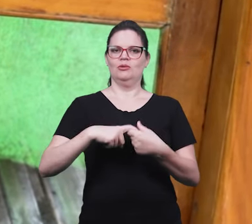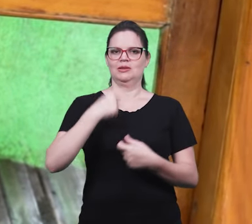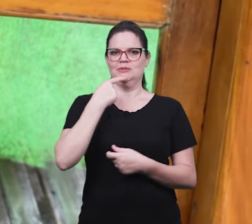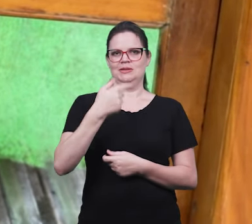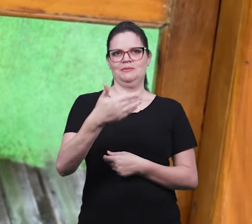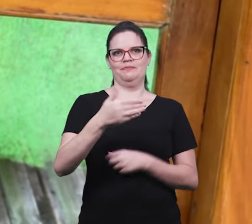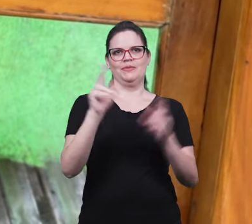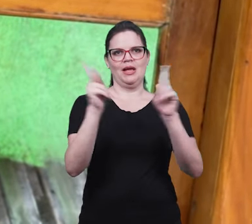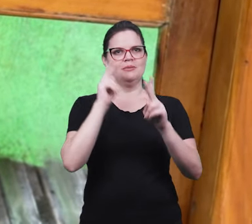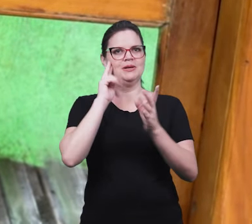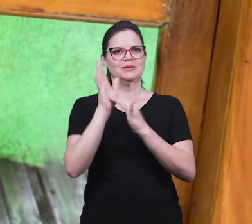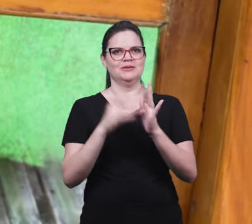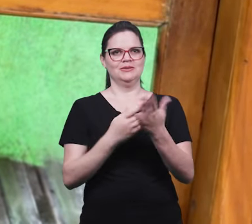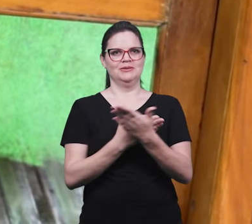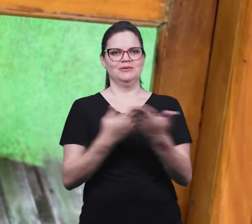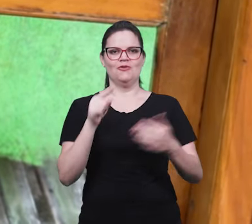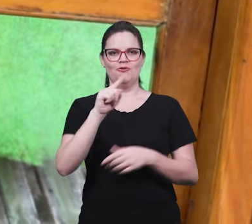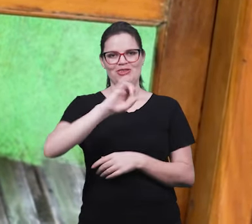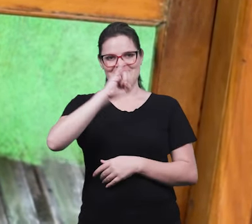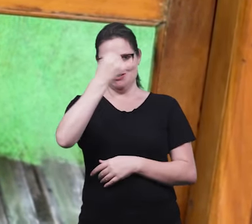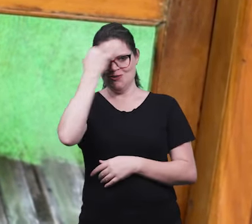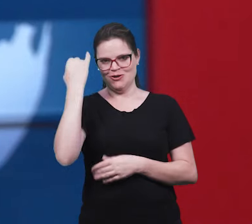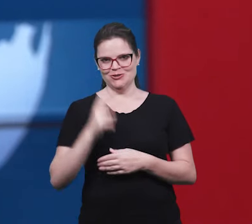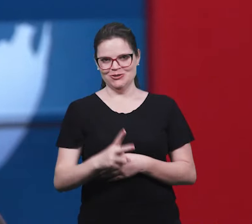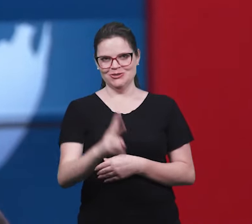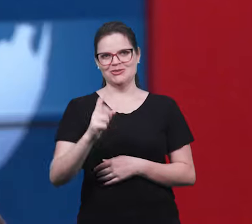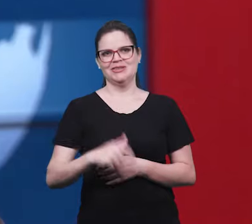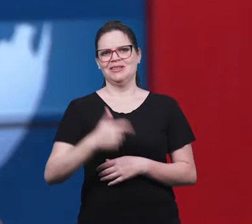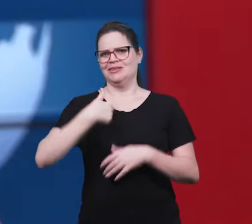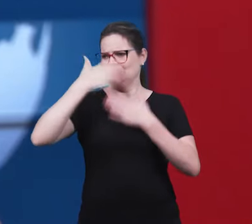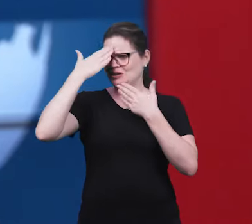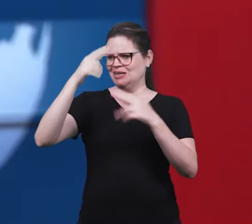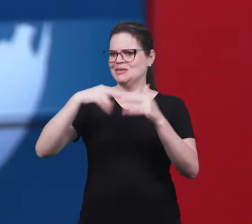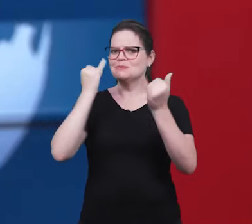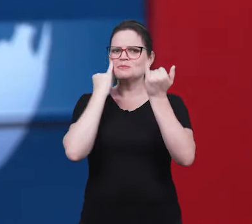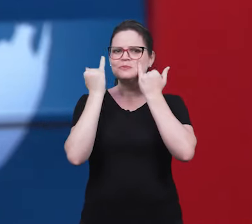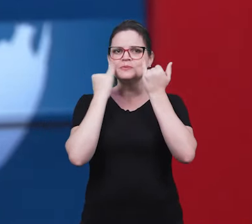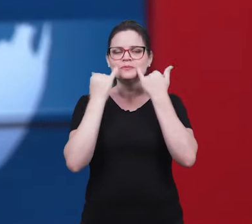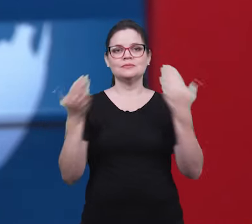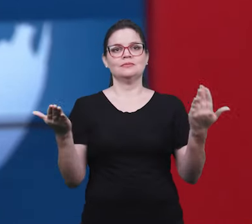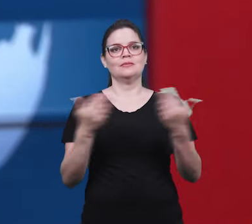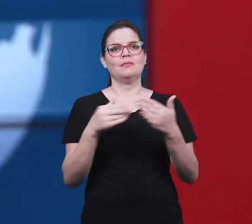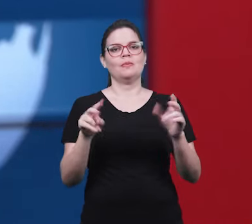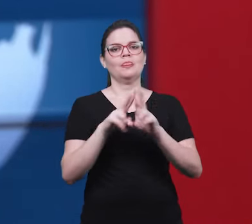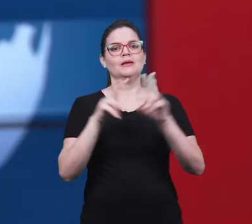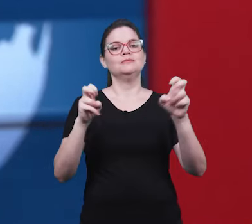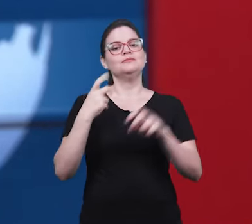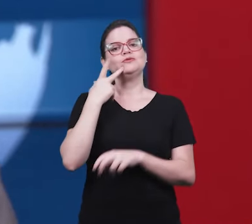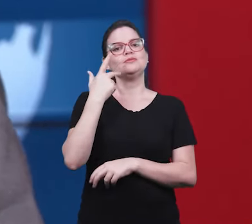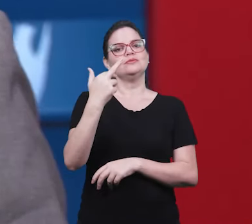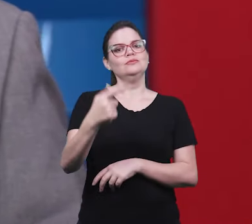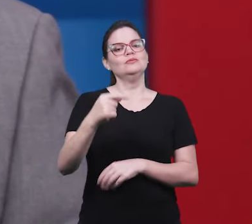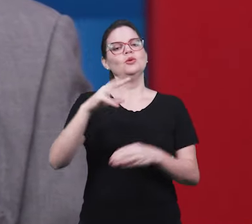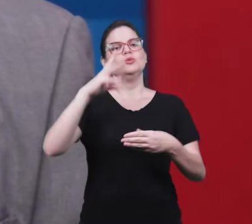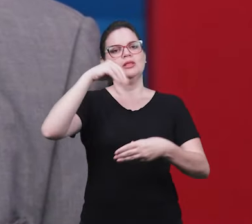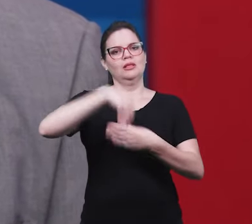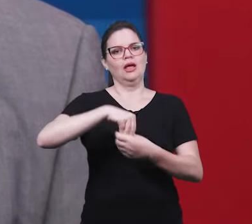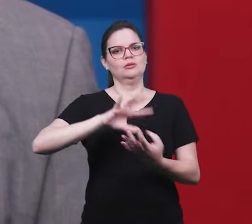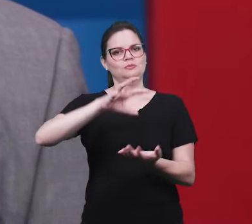que vem a todos a paz do senhor Jesus e agora é com vocês Jorge agradecemos as informações agora notícias atualizadas do centro